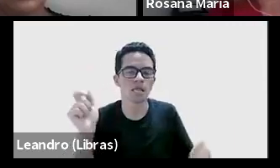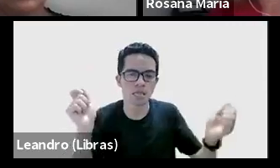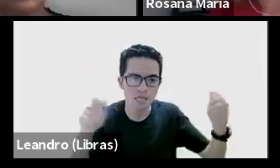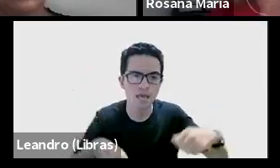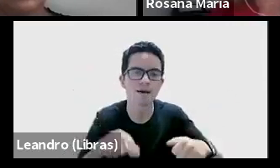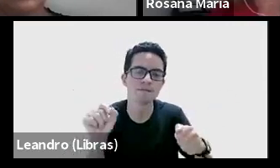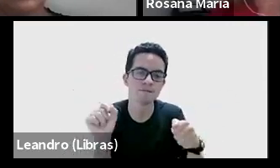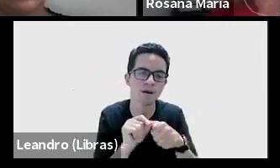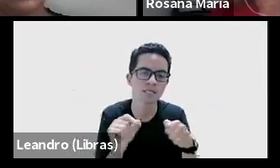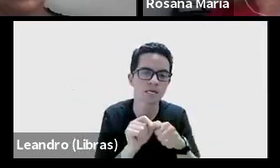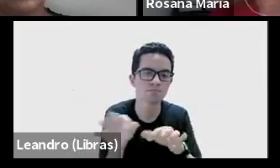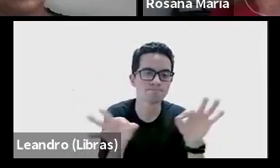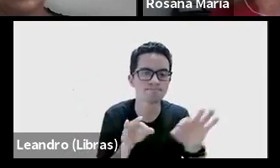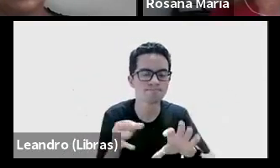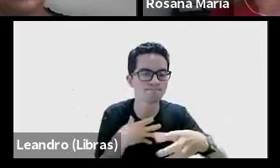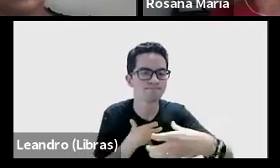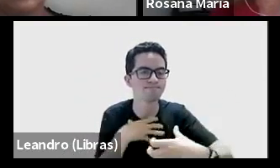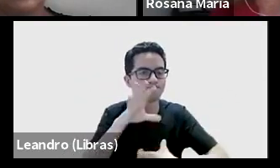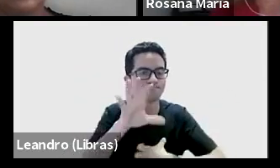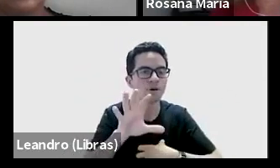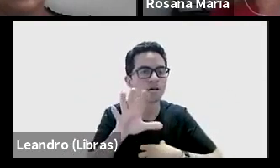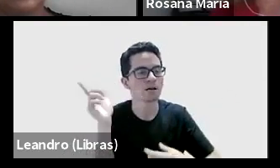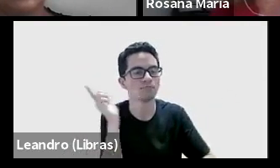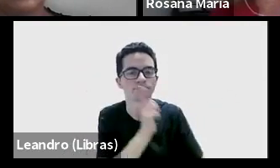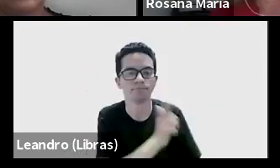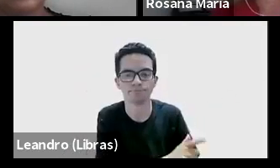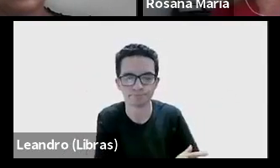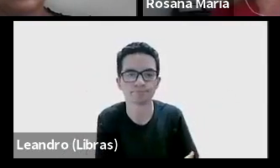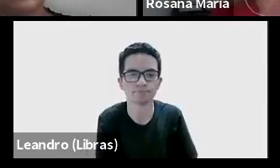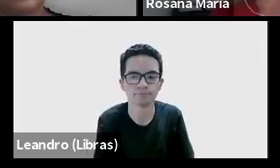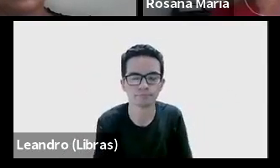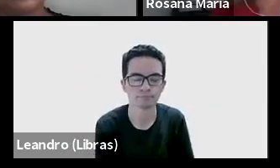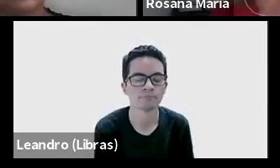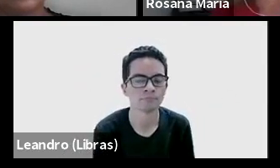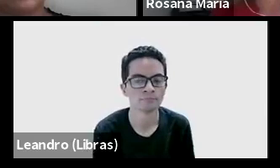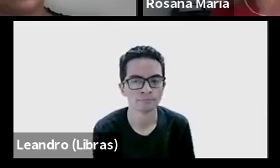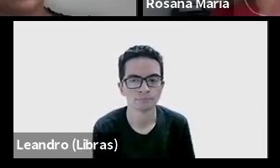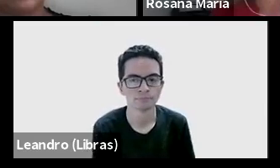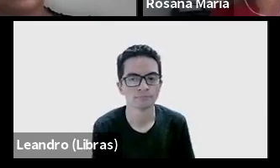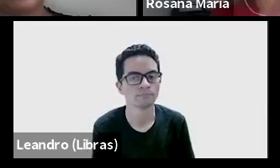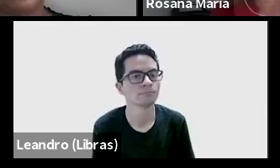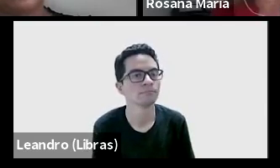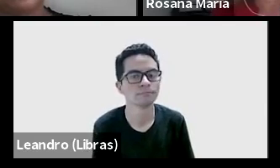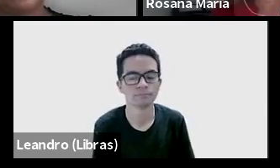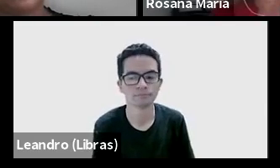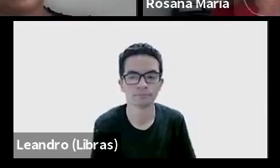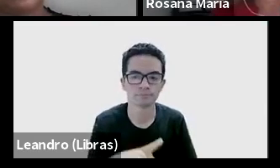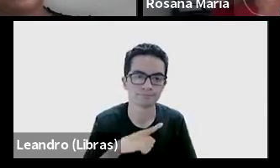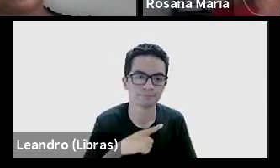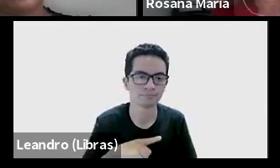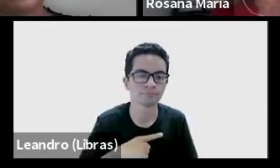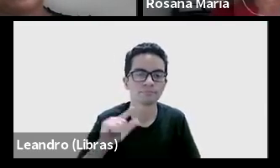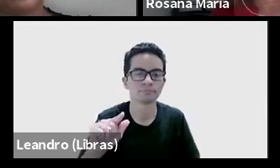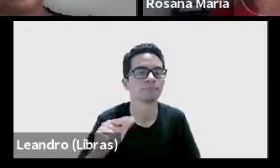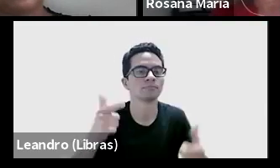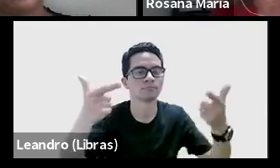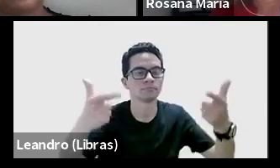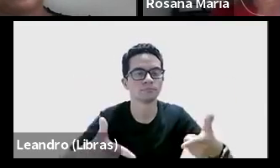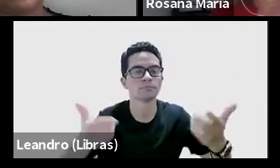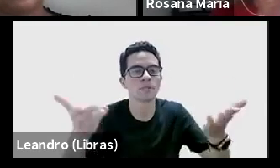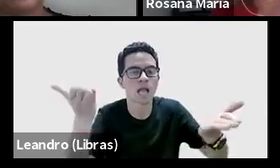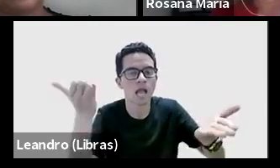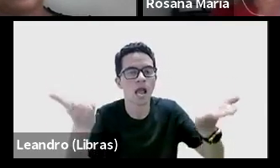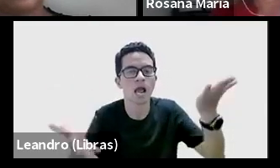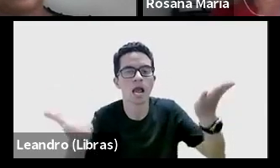ou sensibilizar, né? Então, existe um lugar aí, né, de